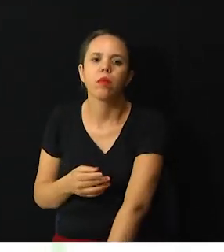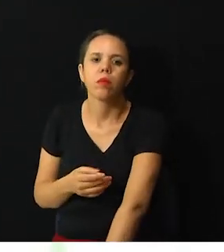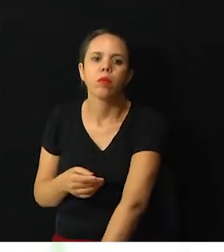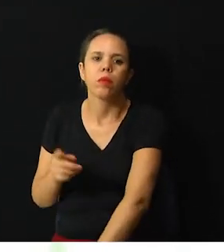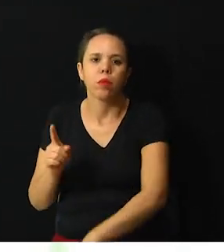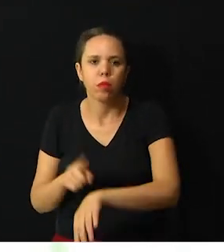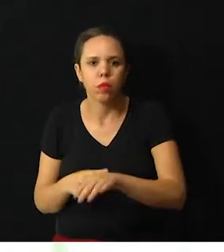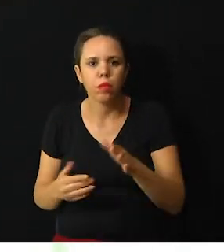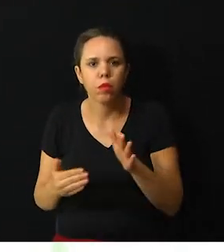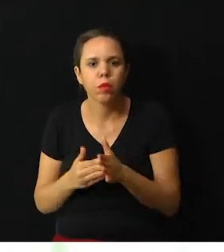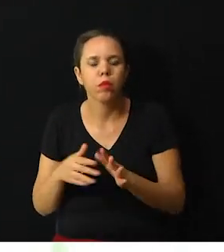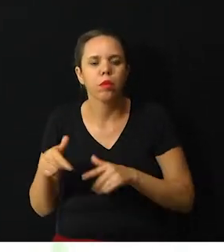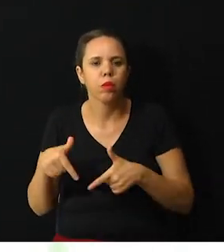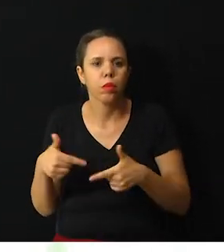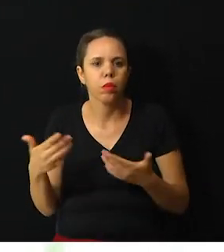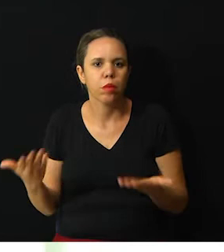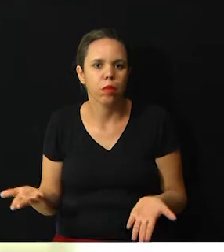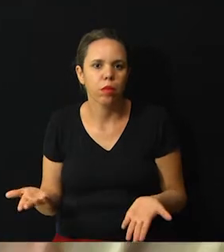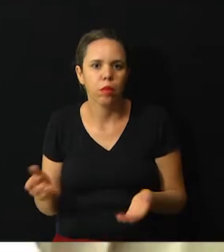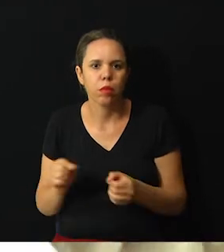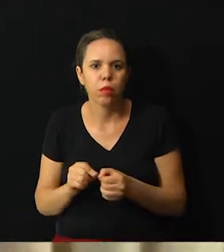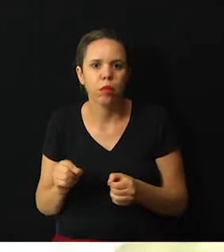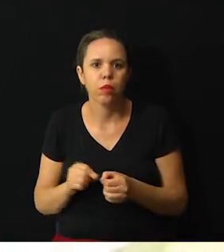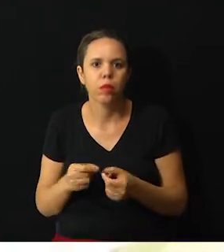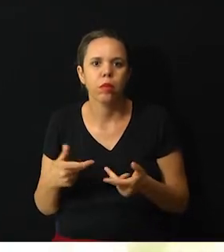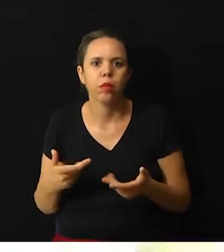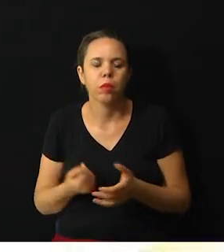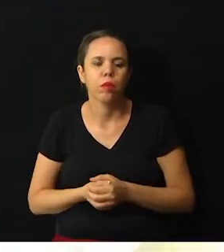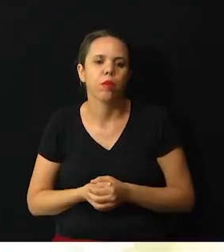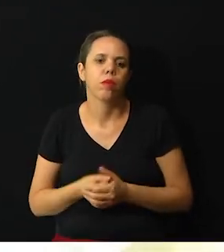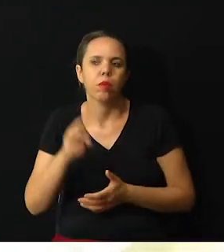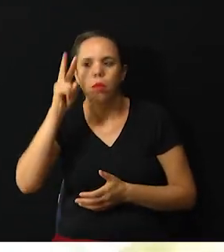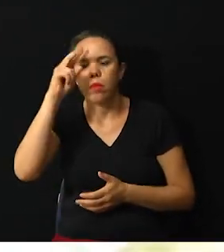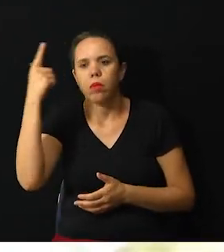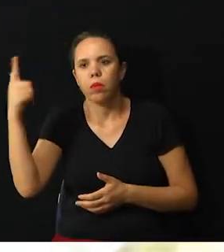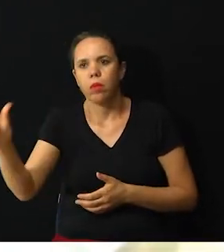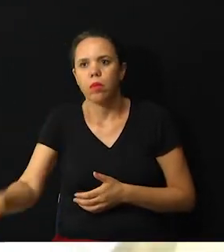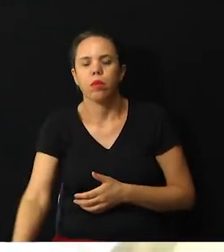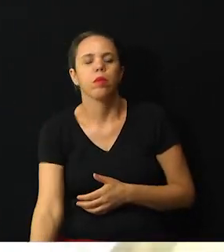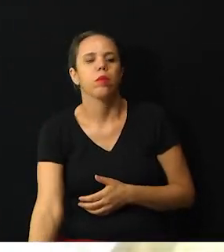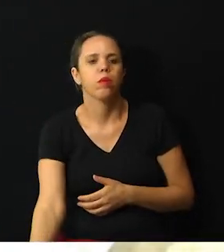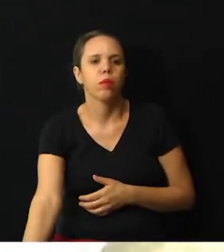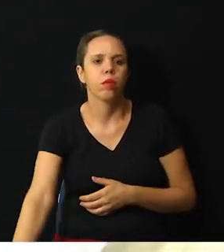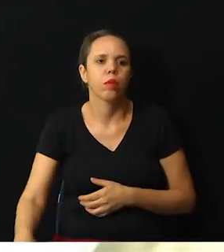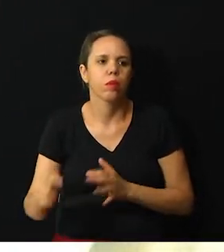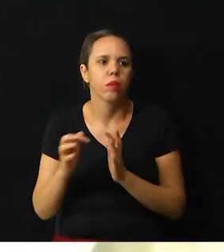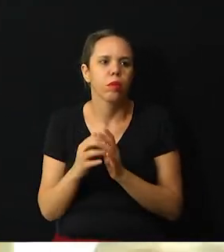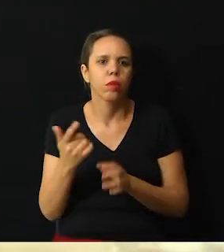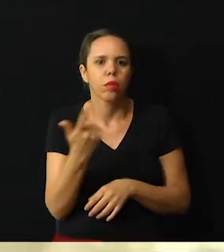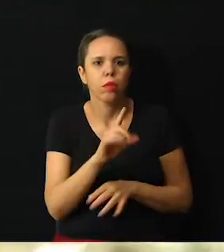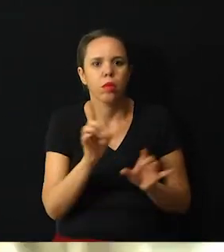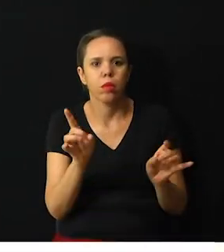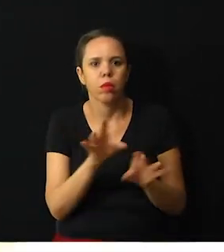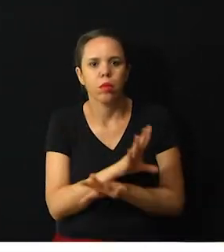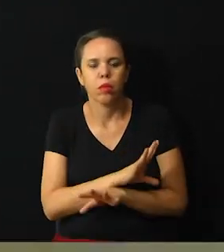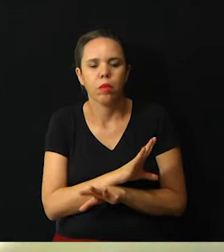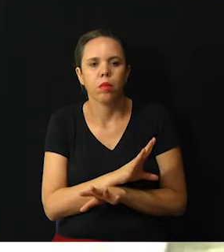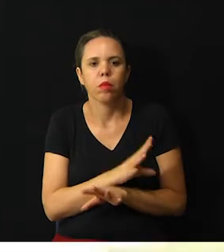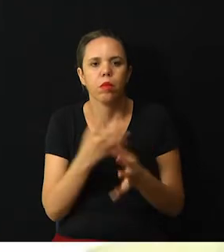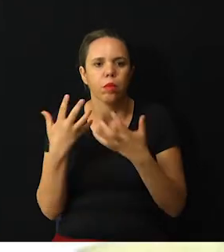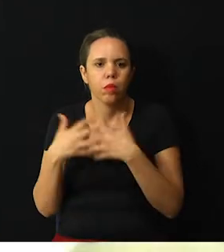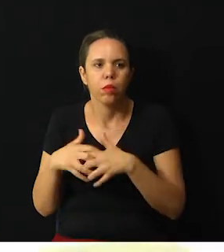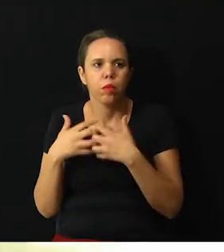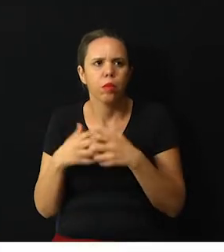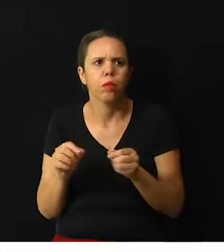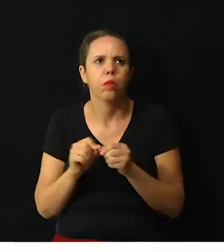de curto prazo, essa memória de trabalho. Então, aqui eu estou fazendo uma coisa, lembrei de outra, eu tenho que fixar lá na cabeça para depois terminar aquele